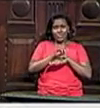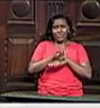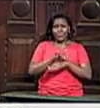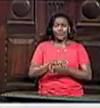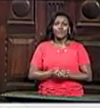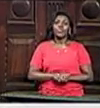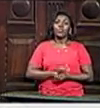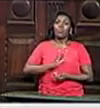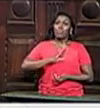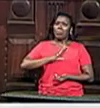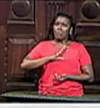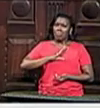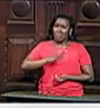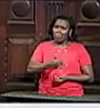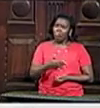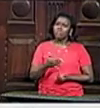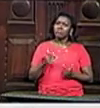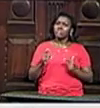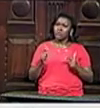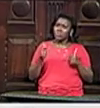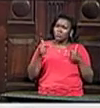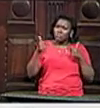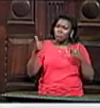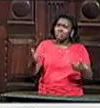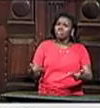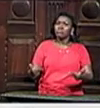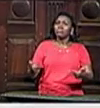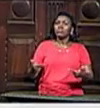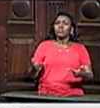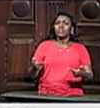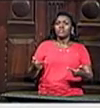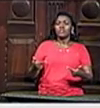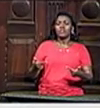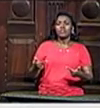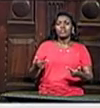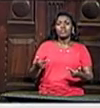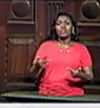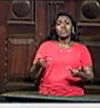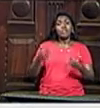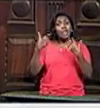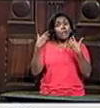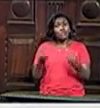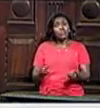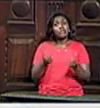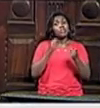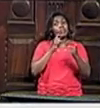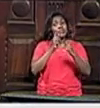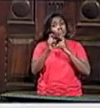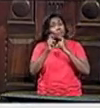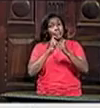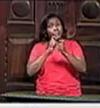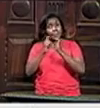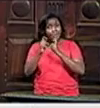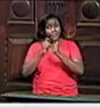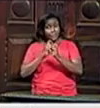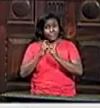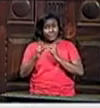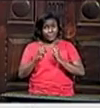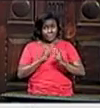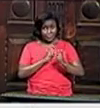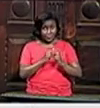coragem e ousadia pela disposição de se colocar para o debate com